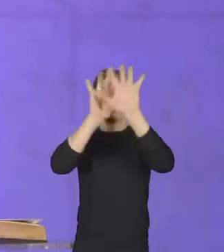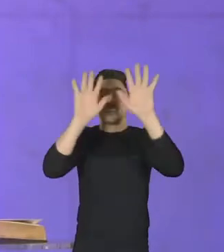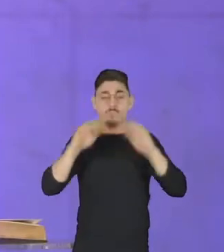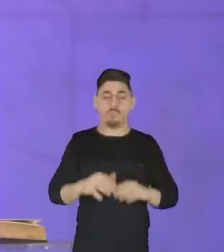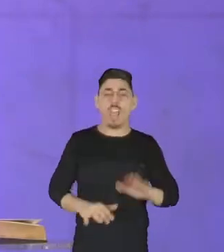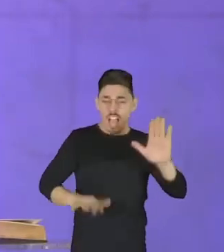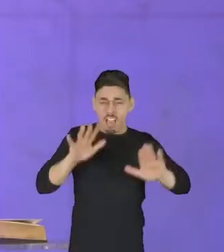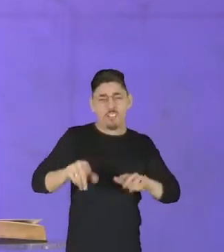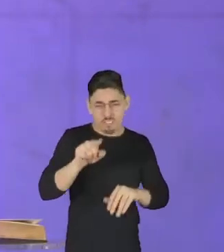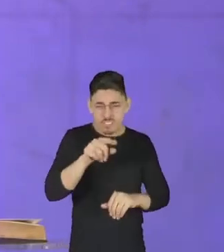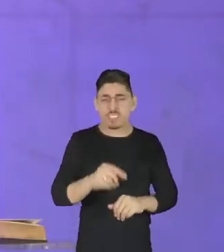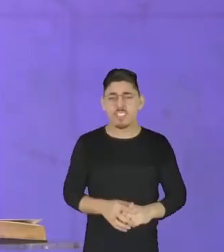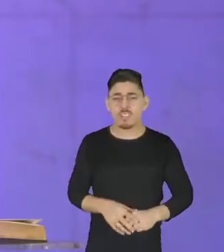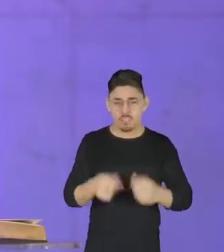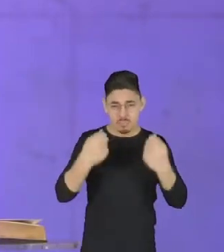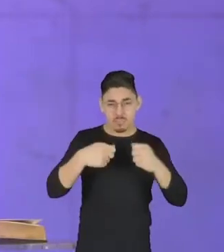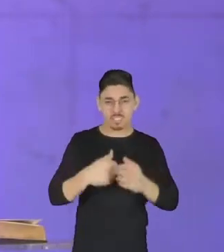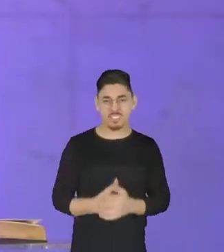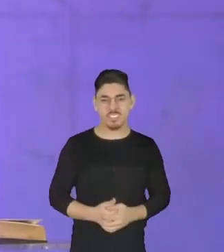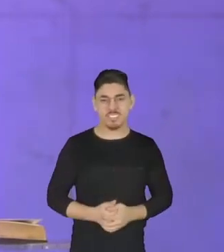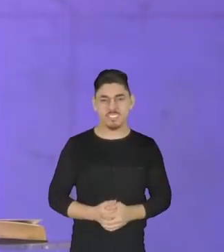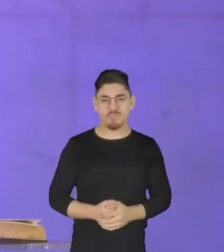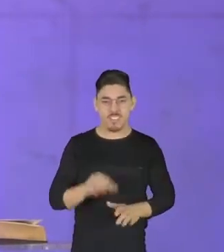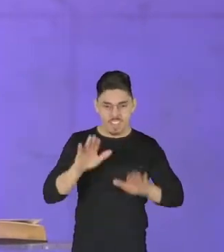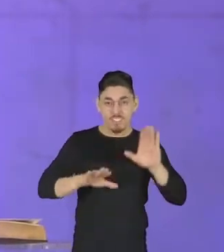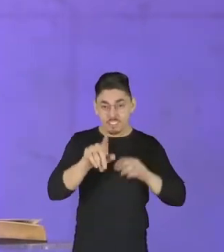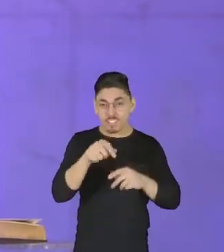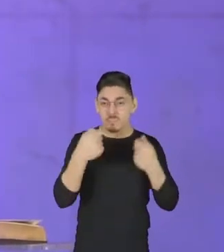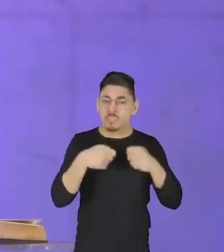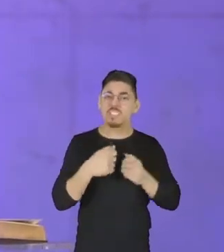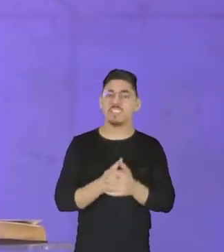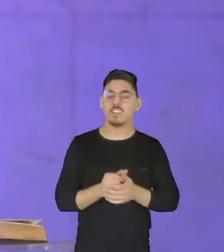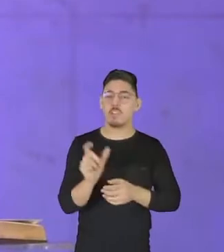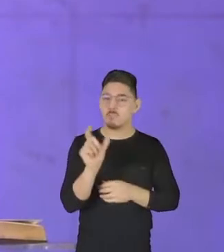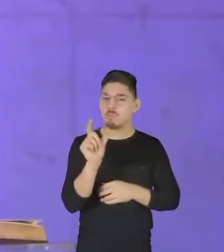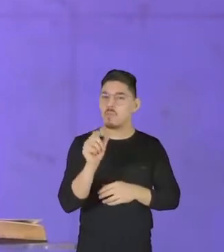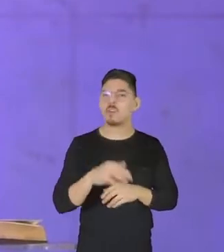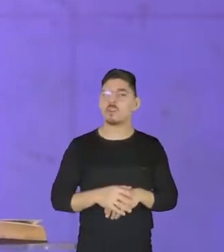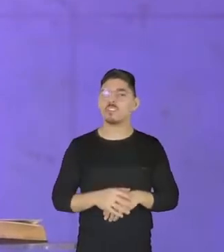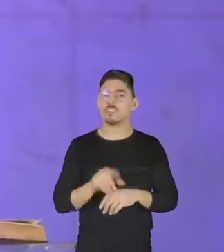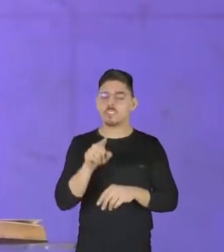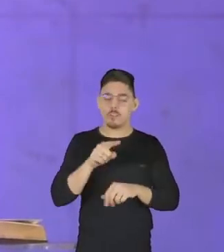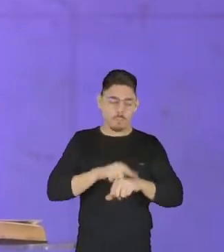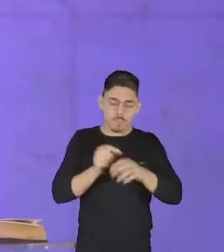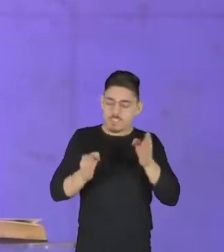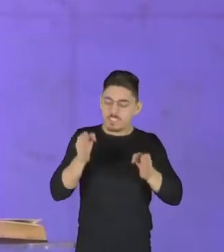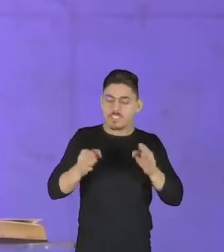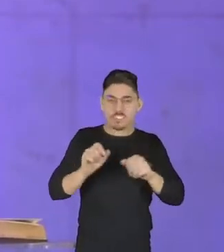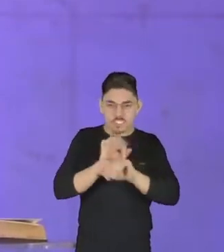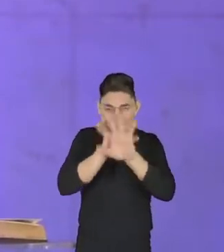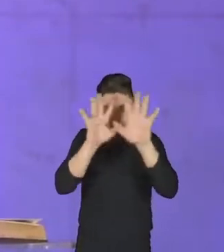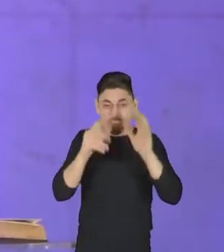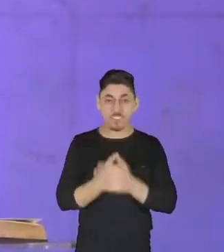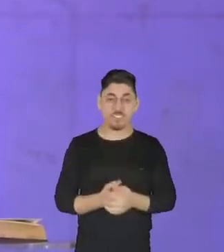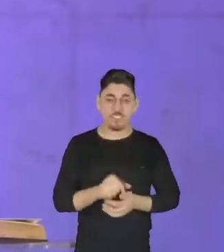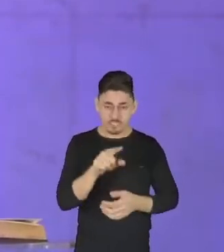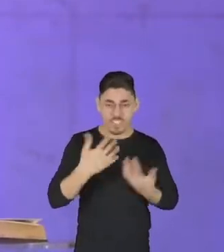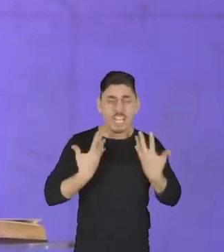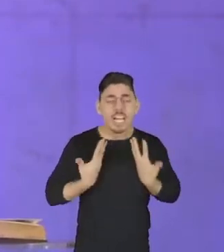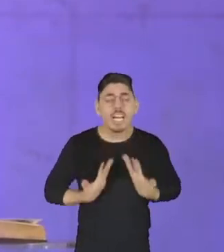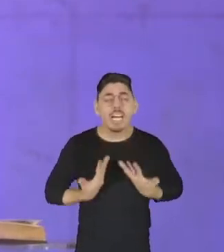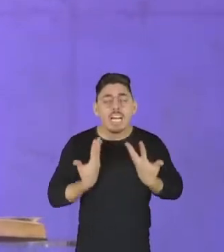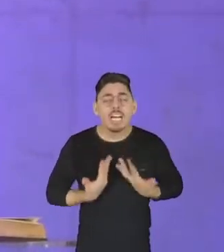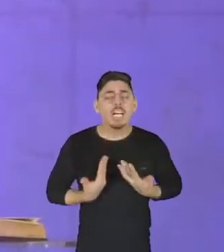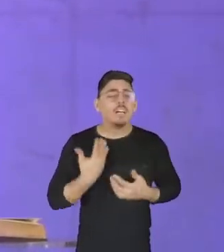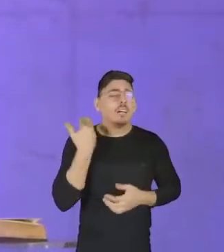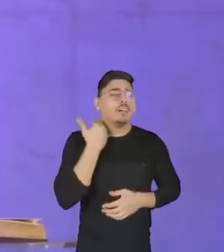precise disso na sua vida. Talvez você precise de um pouco de dias de glória. Você está cansado dos dias